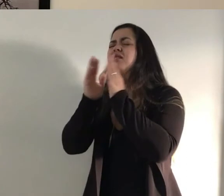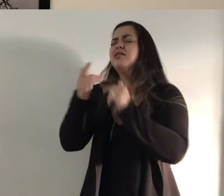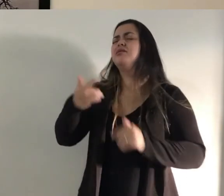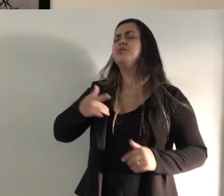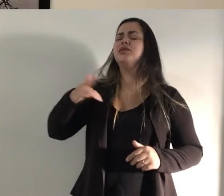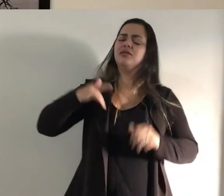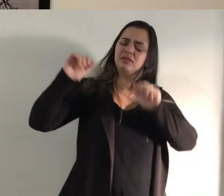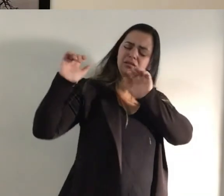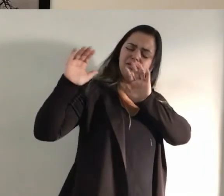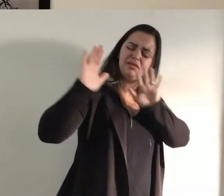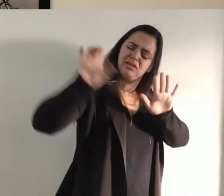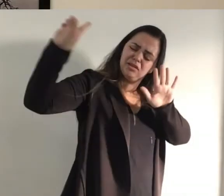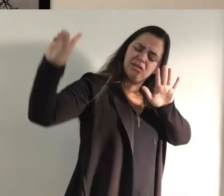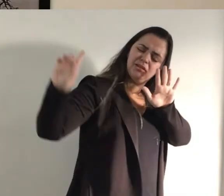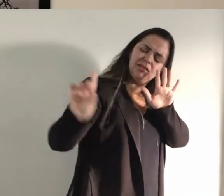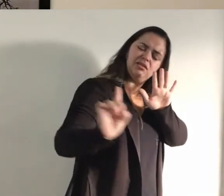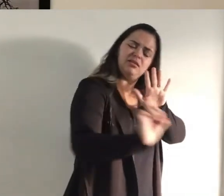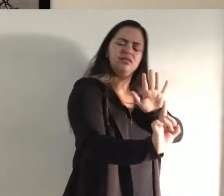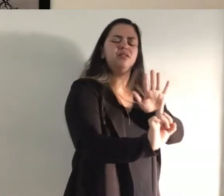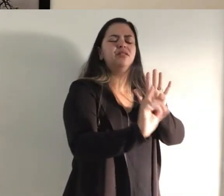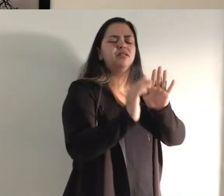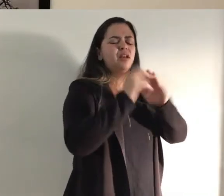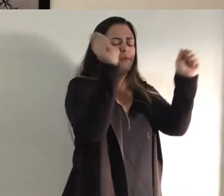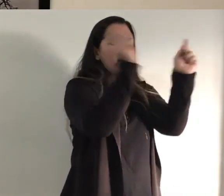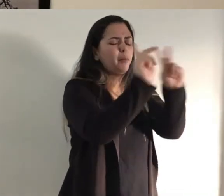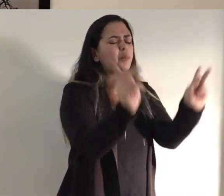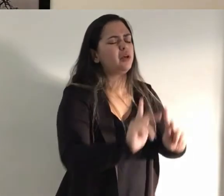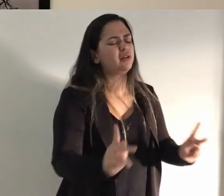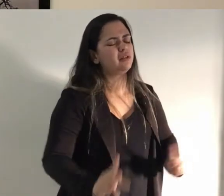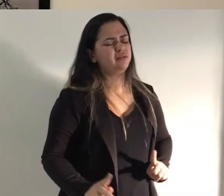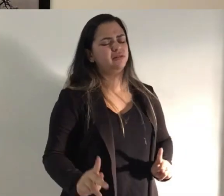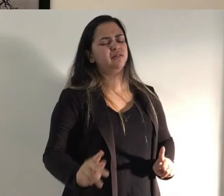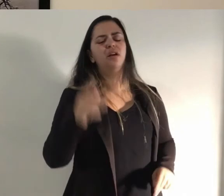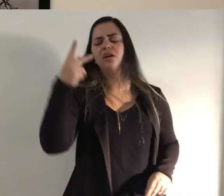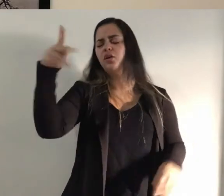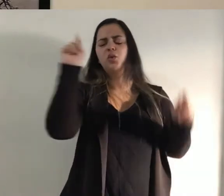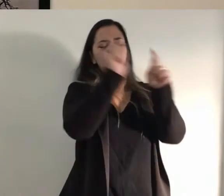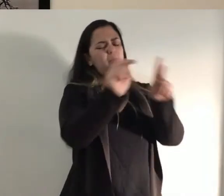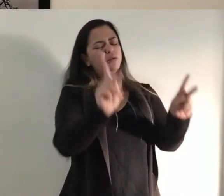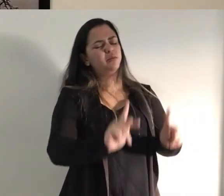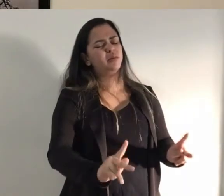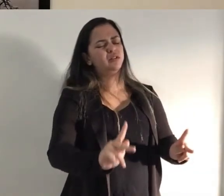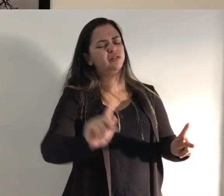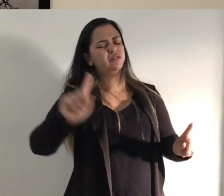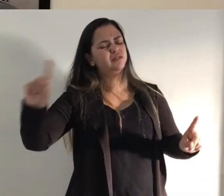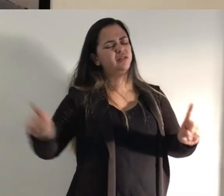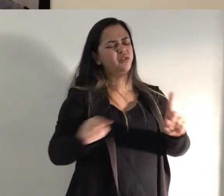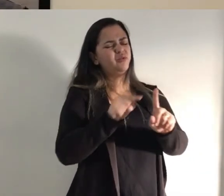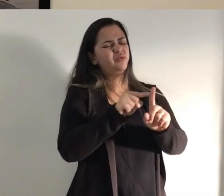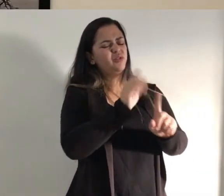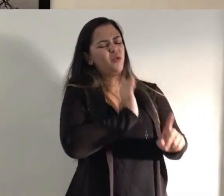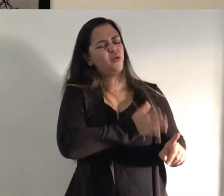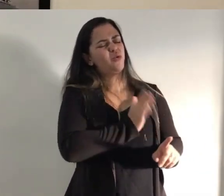presente, traz paz. Shalom, que a Tua Shalom alcance os corações e que nesta noite,